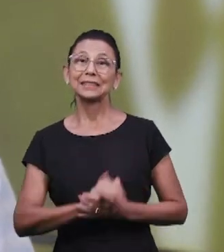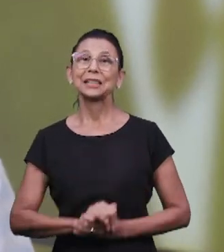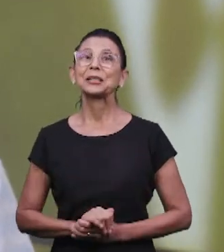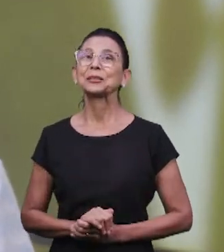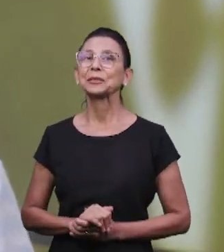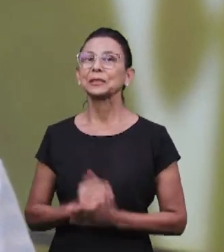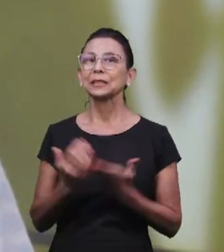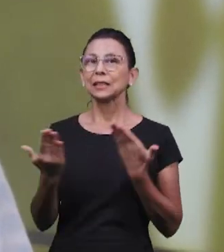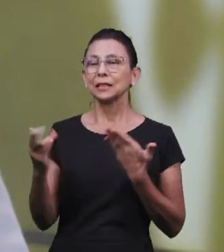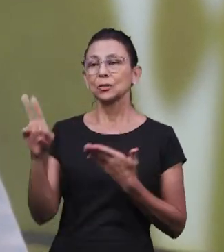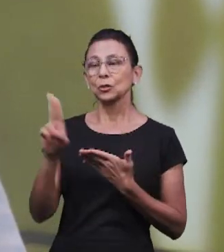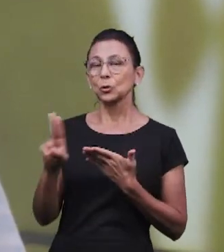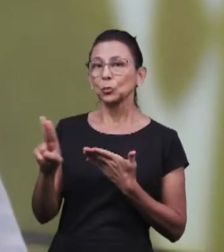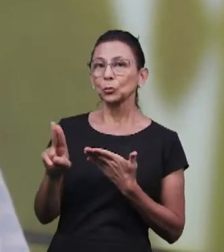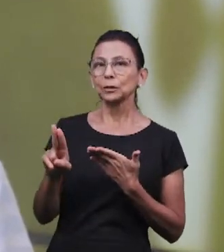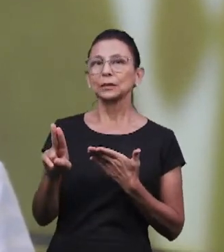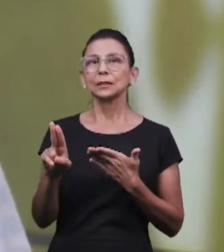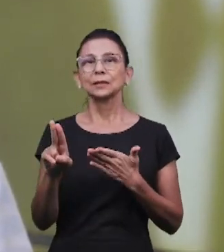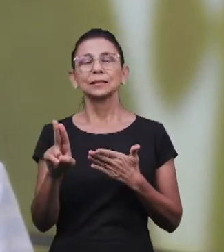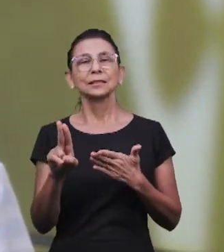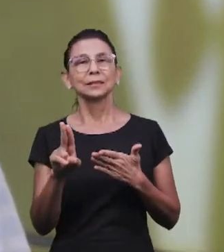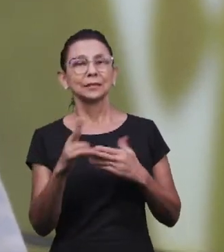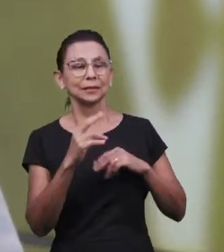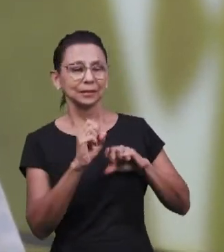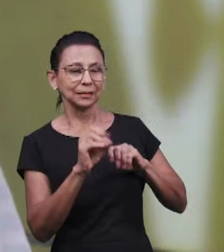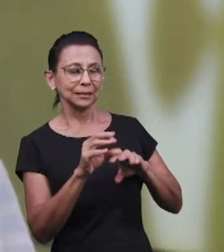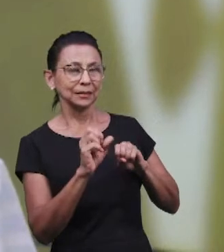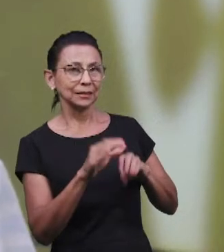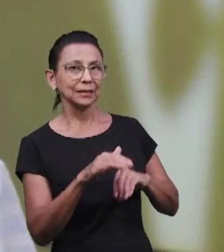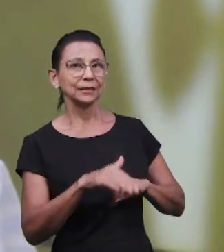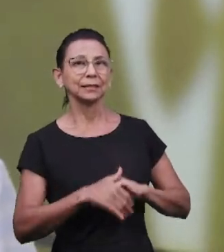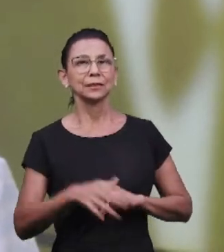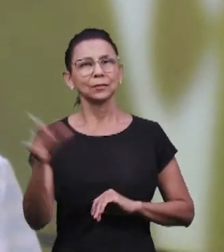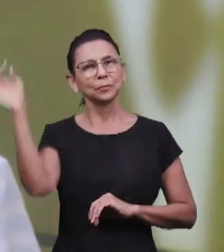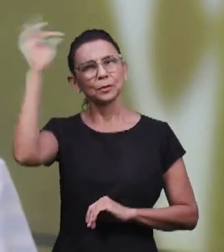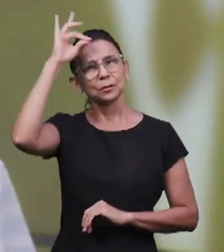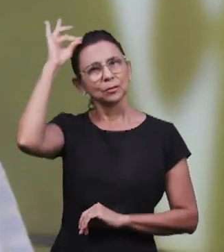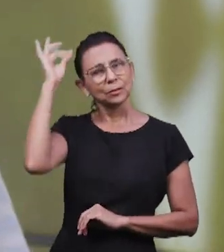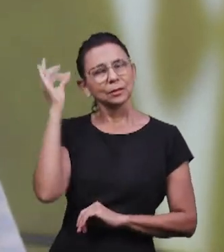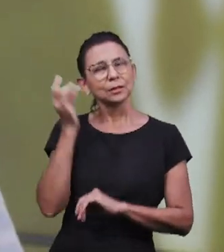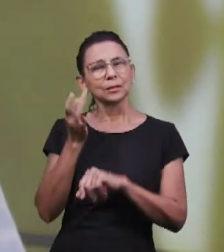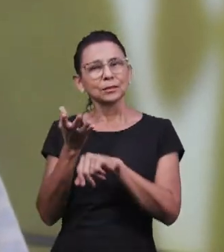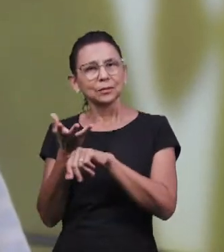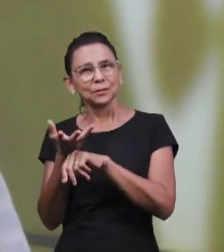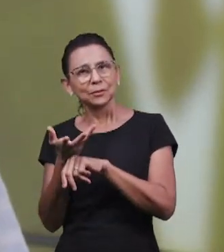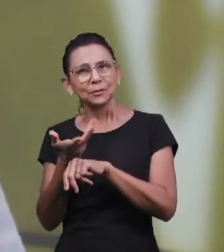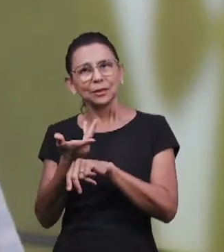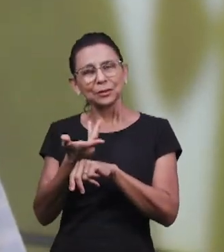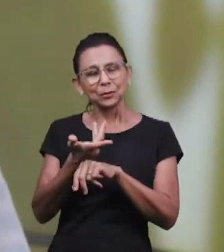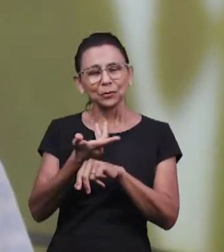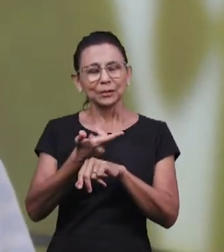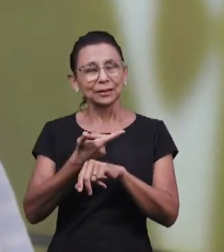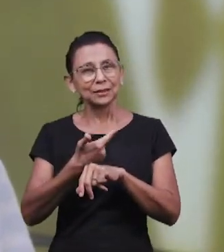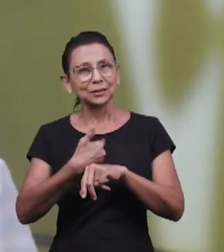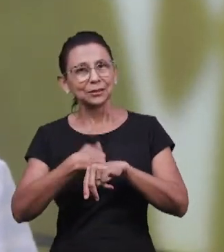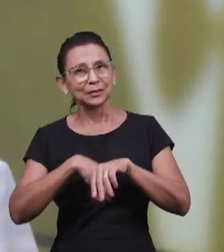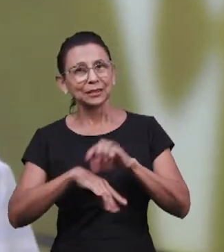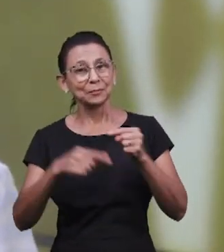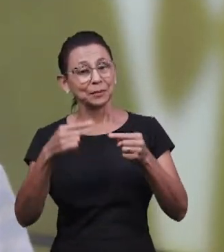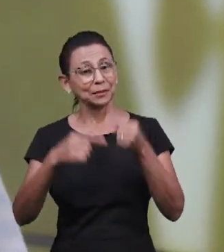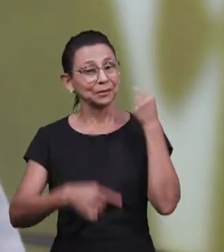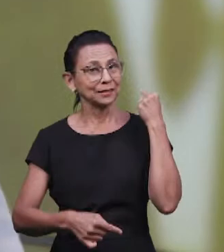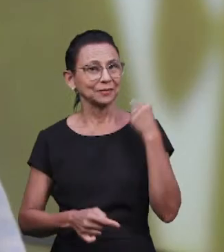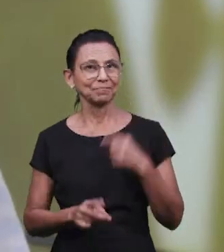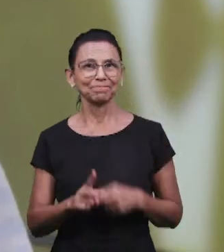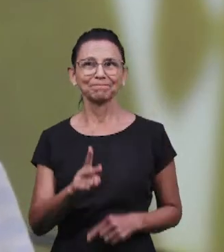consegue trazer regras para o dia a dia de acordo com o que a gente vive, né? De acordo com o que o Espírito Santo vai nos moldando. Mas é um desafio, mesmo